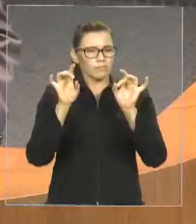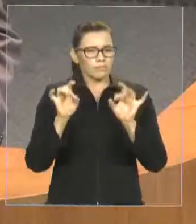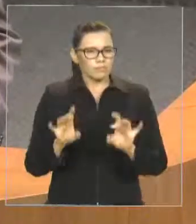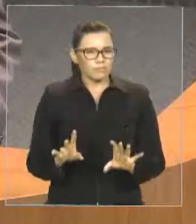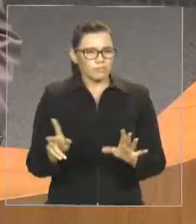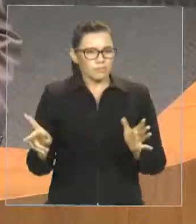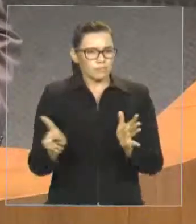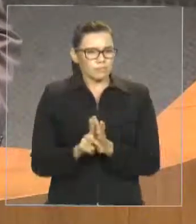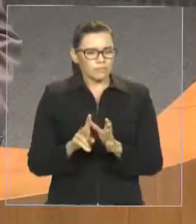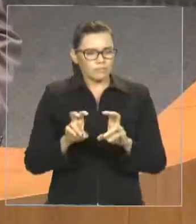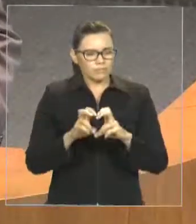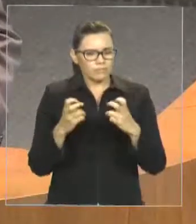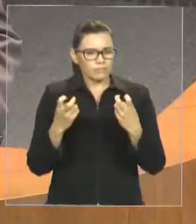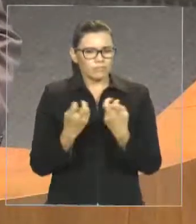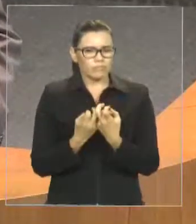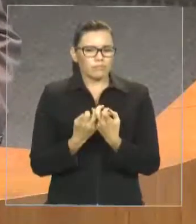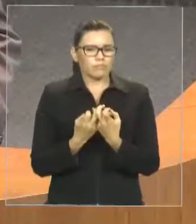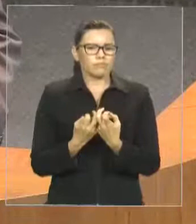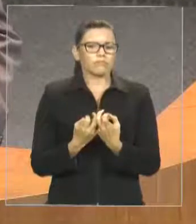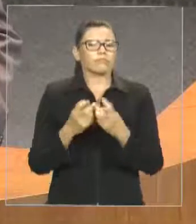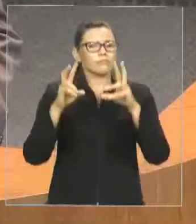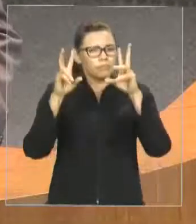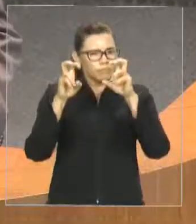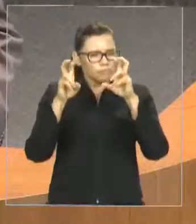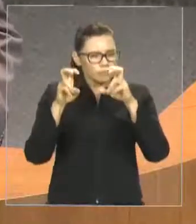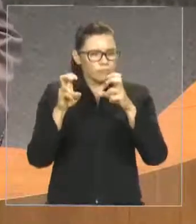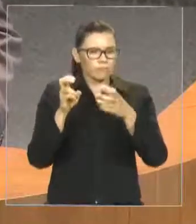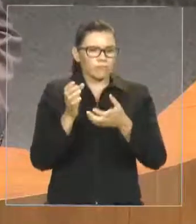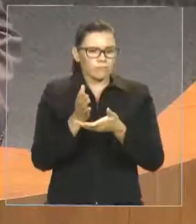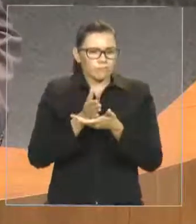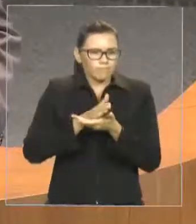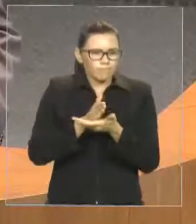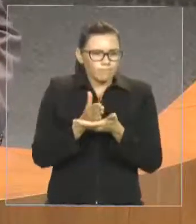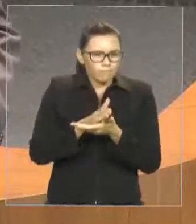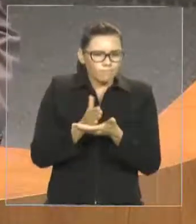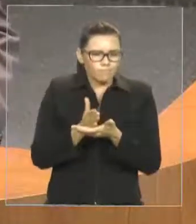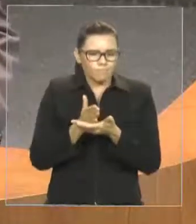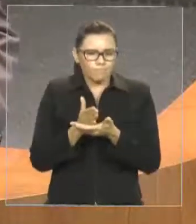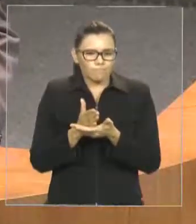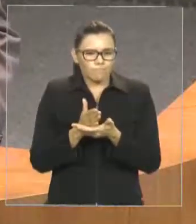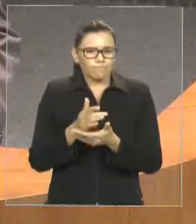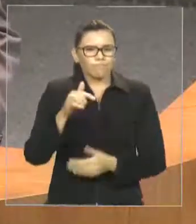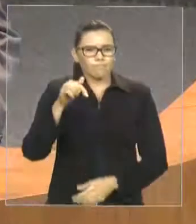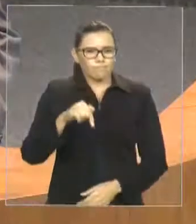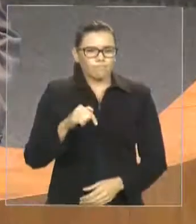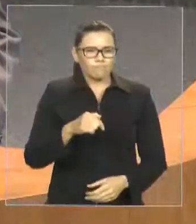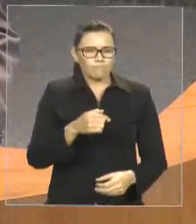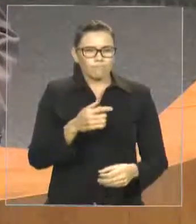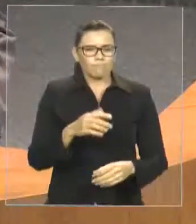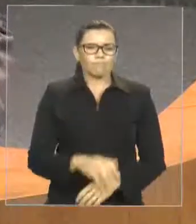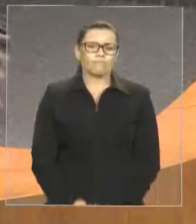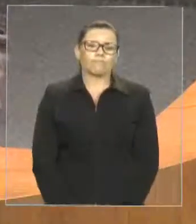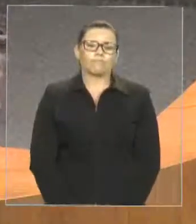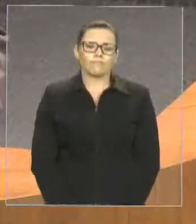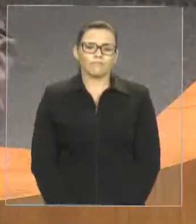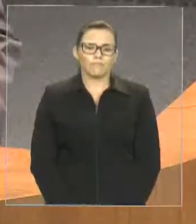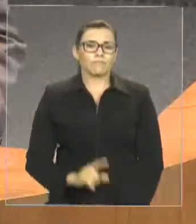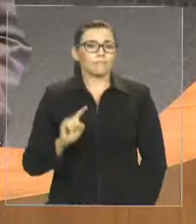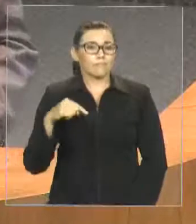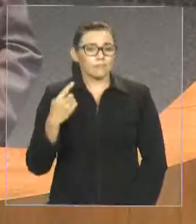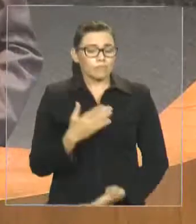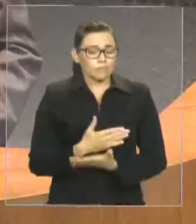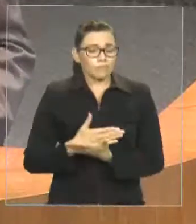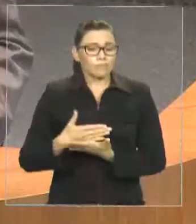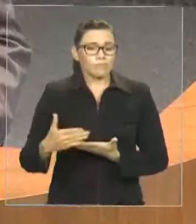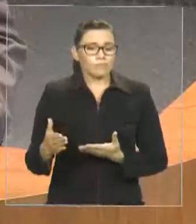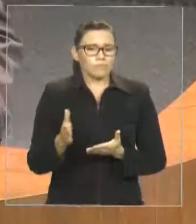tratar sobre os limites territoriais de municípios do continente. Nós estamos iniciando pelos municípios da região